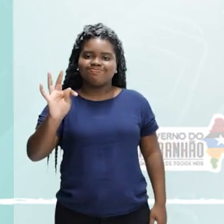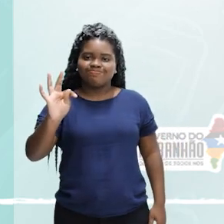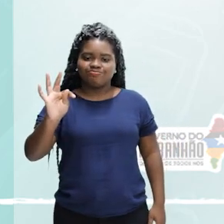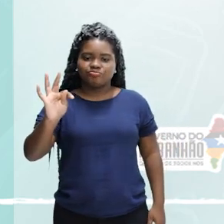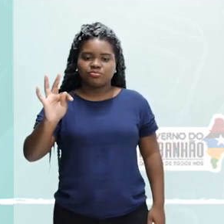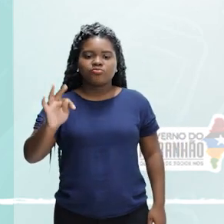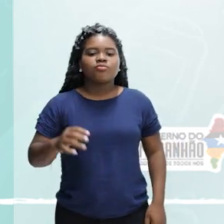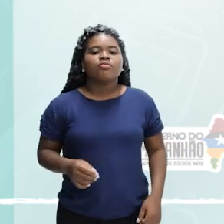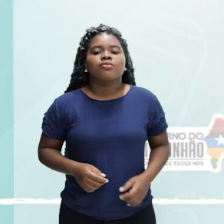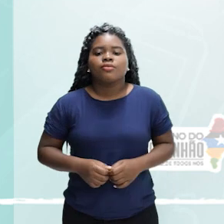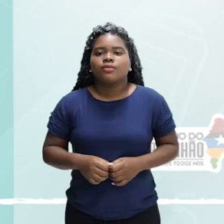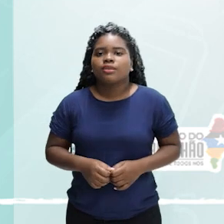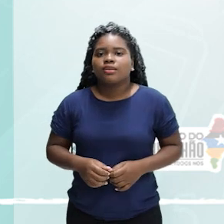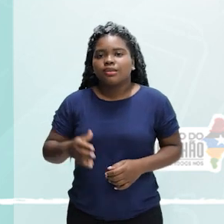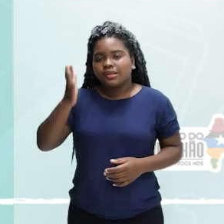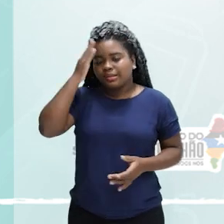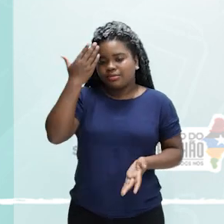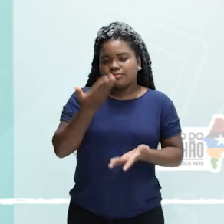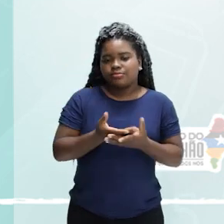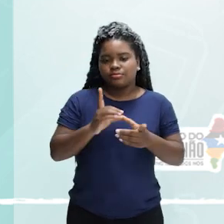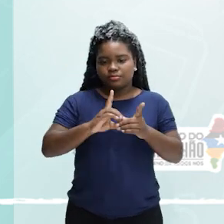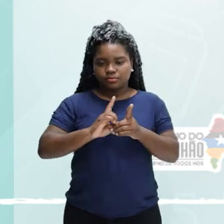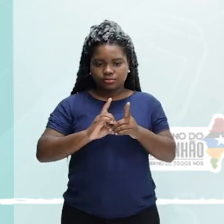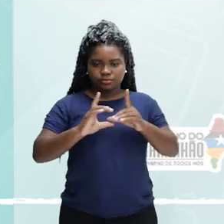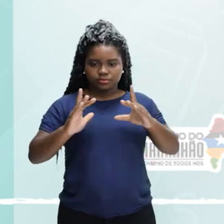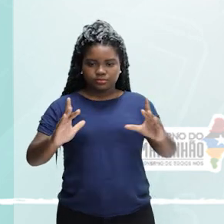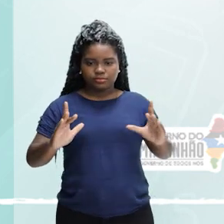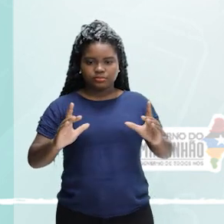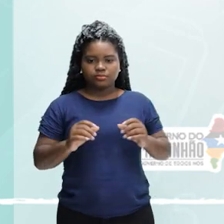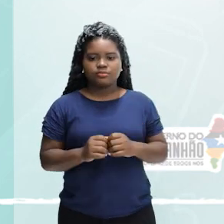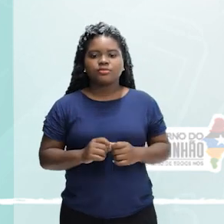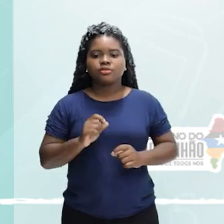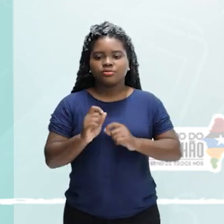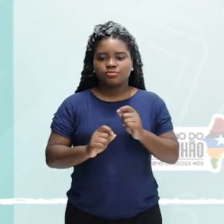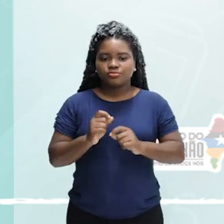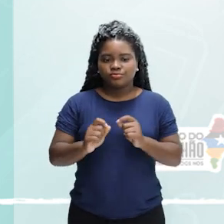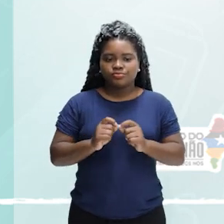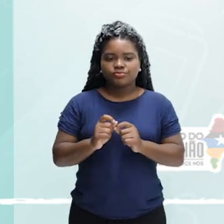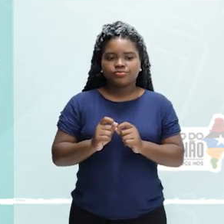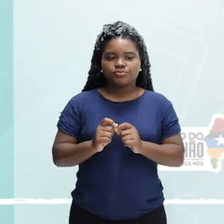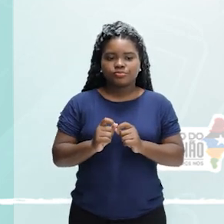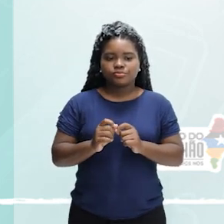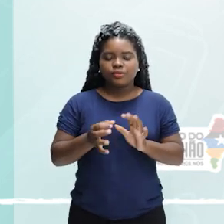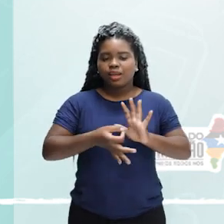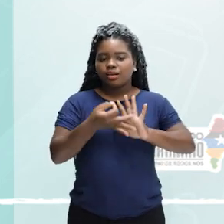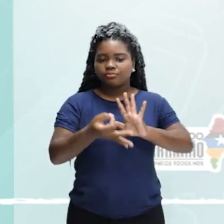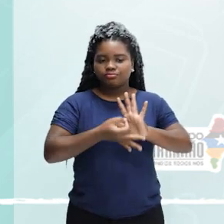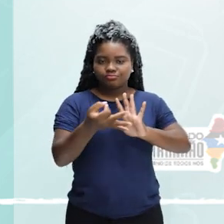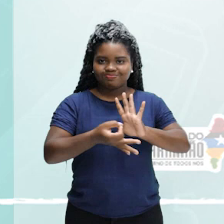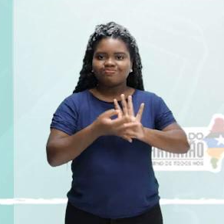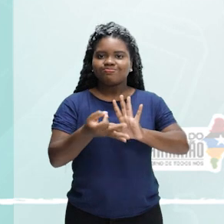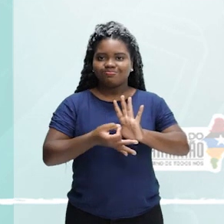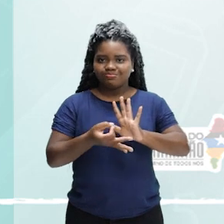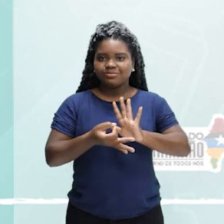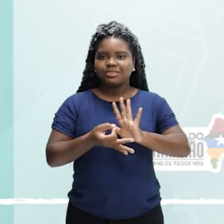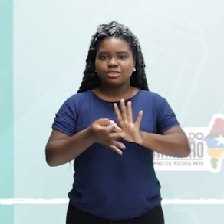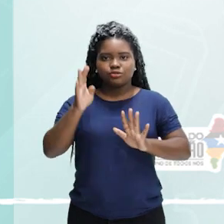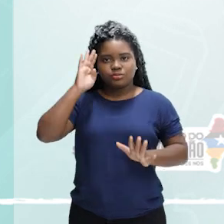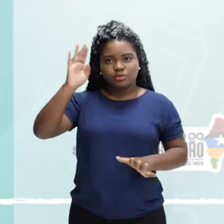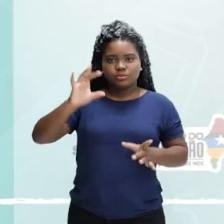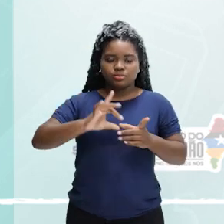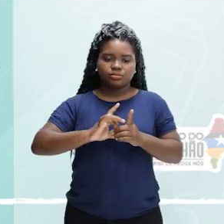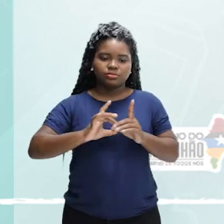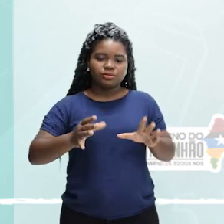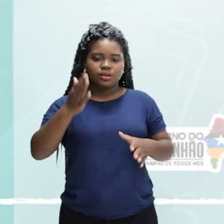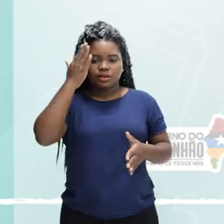a democracia meramente como arranjo institucional. Schumpeter é um crítico dos ideais clássicos de democracia. Ele acredita